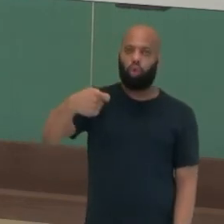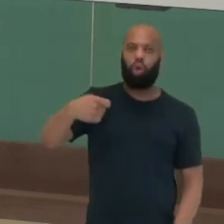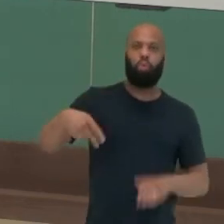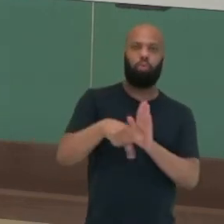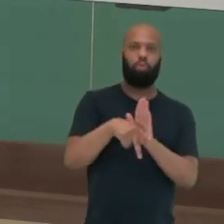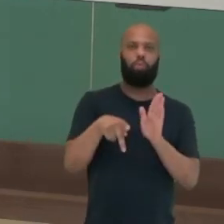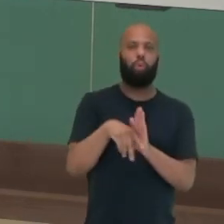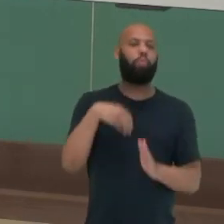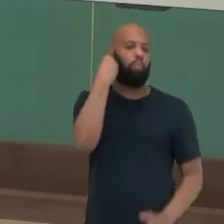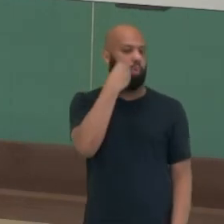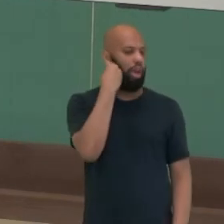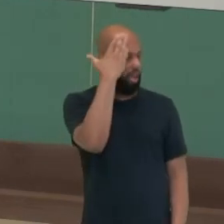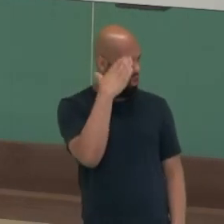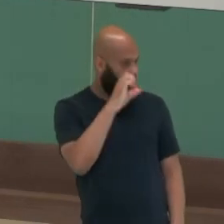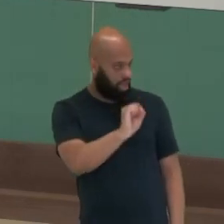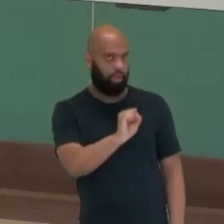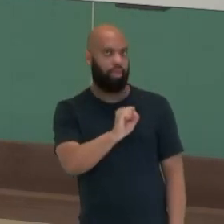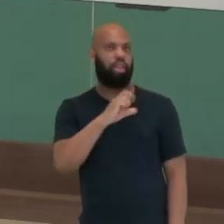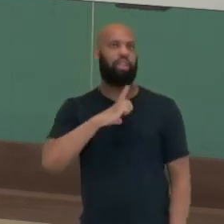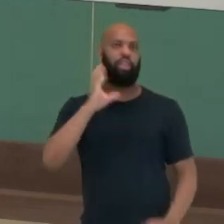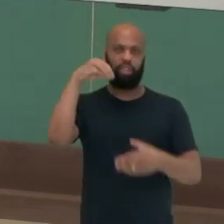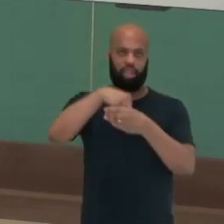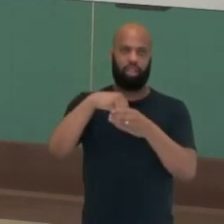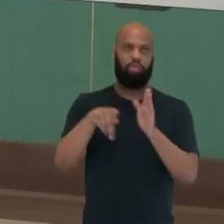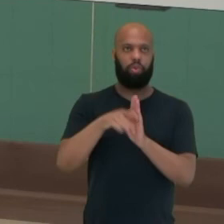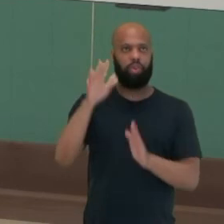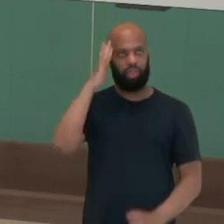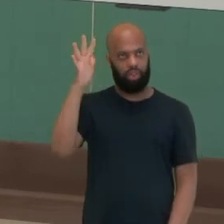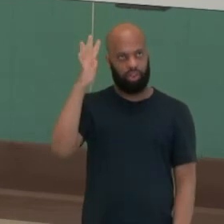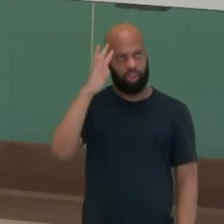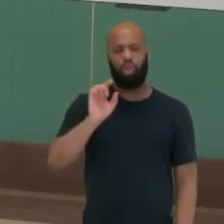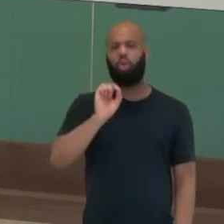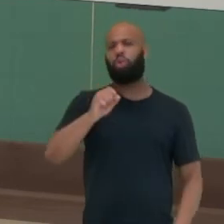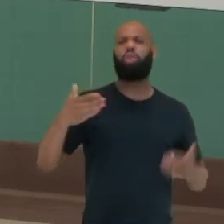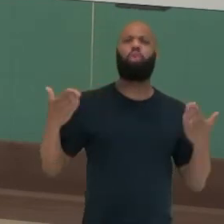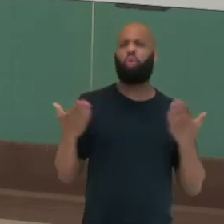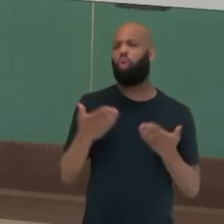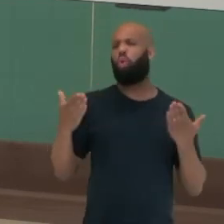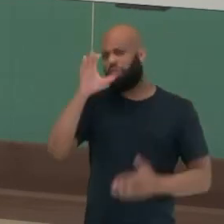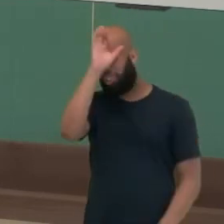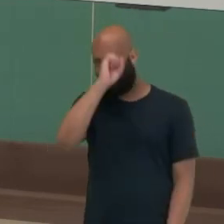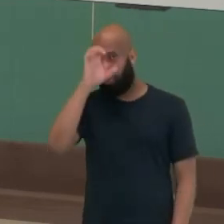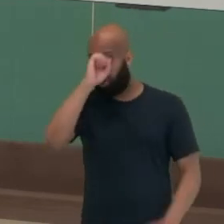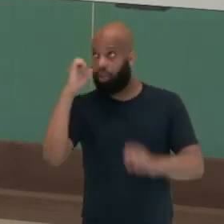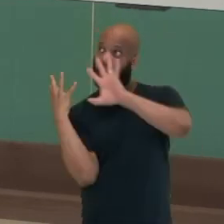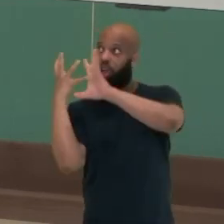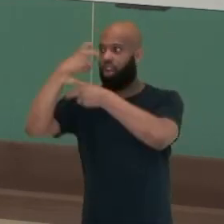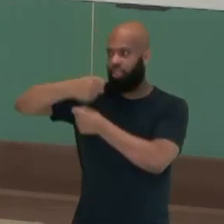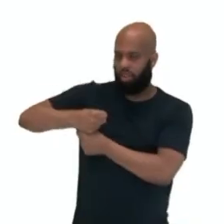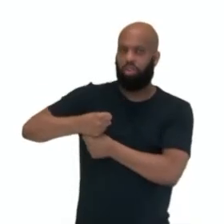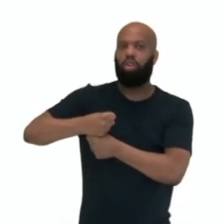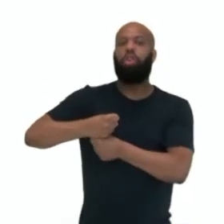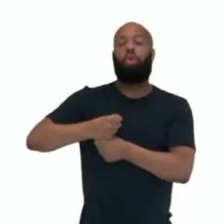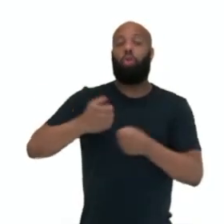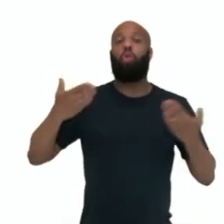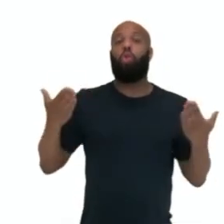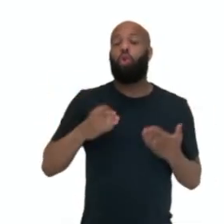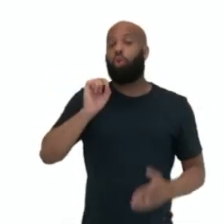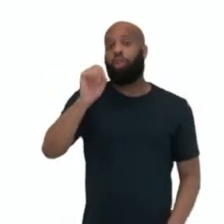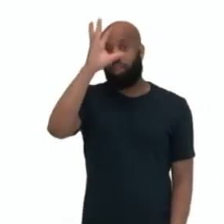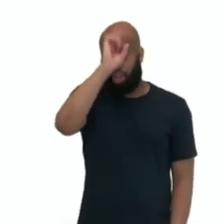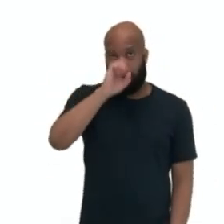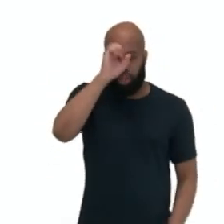do empirismo dentro das suas teorias, tá? Vamos agora para a nossa revisão. Então, revisão da aula de